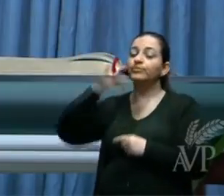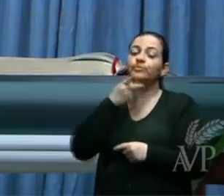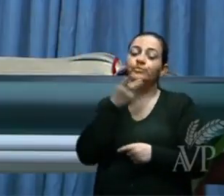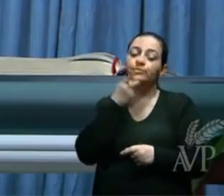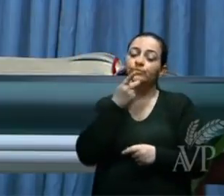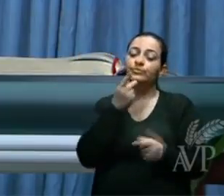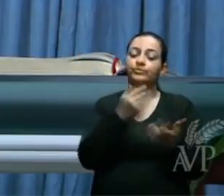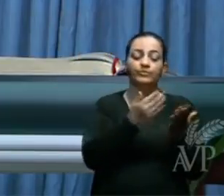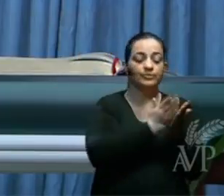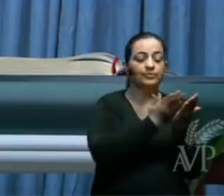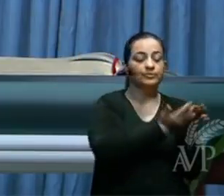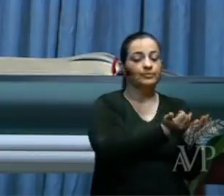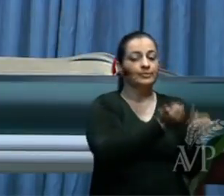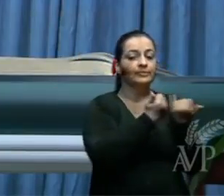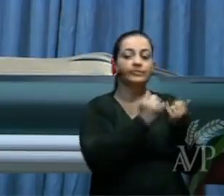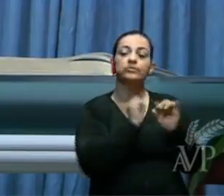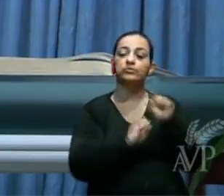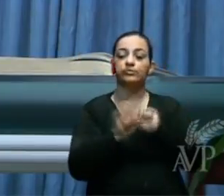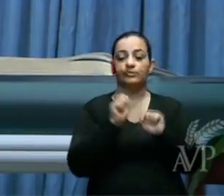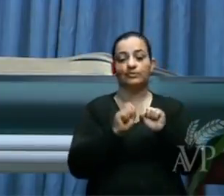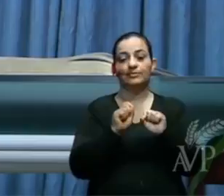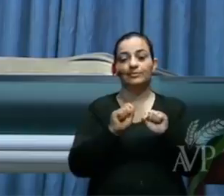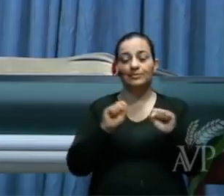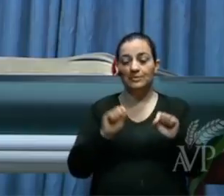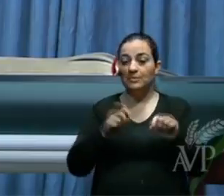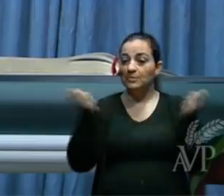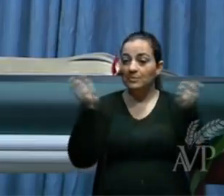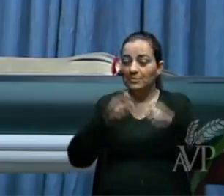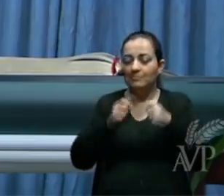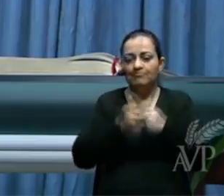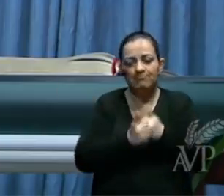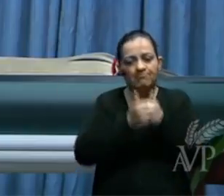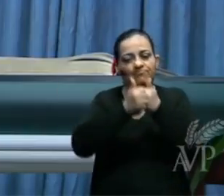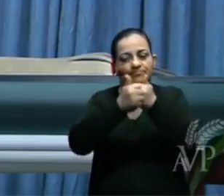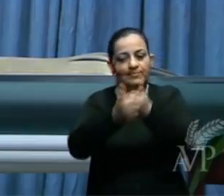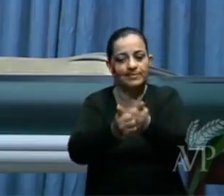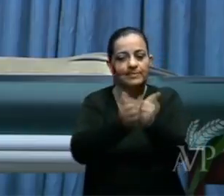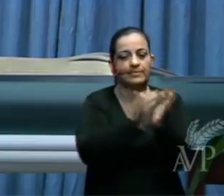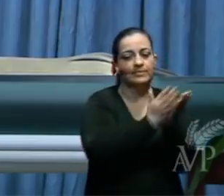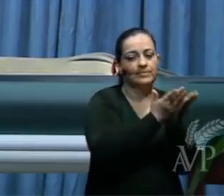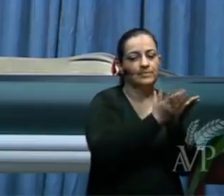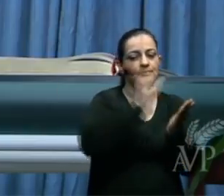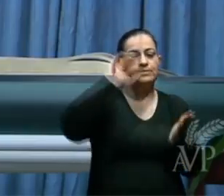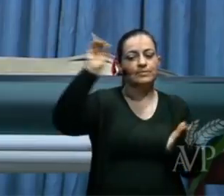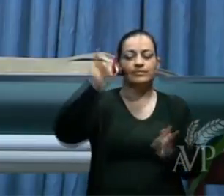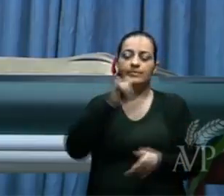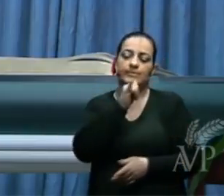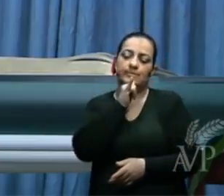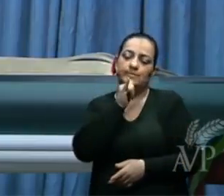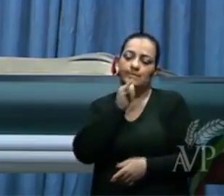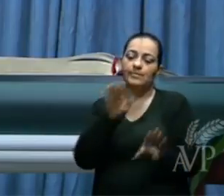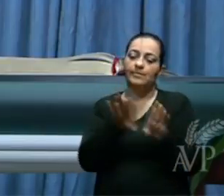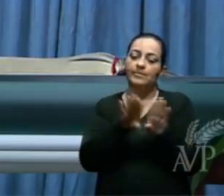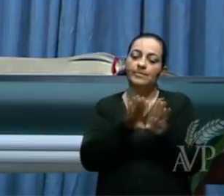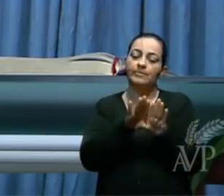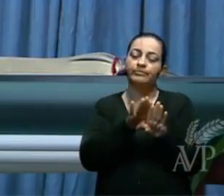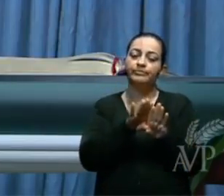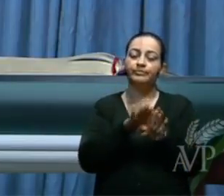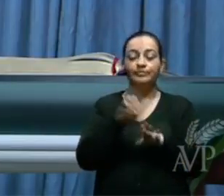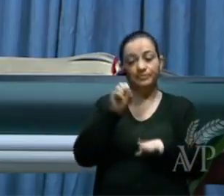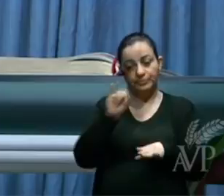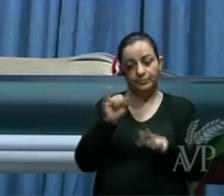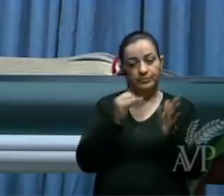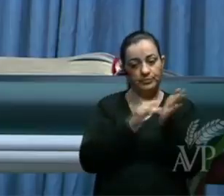algo então podemos alegremente seguir isto daí ele dá um exemplo se